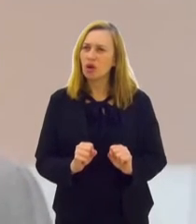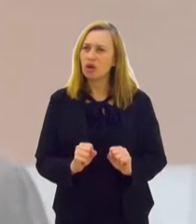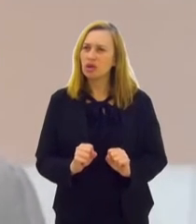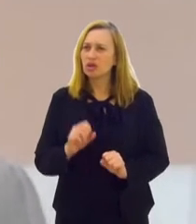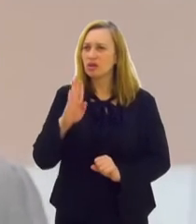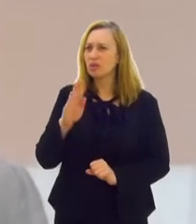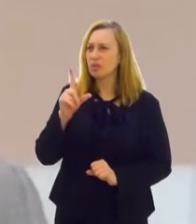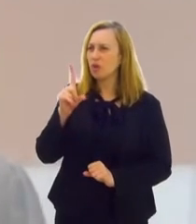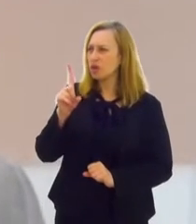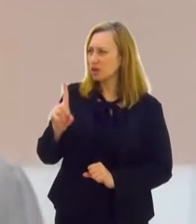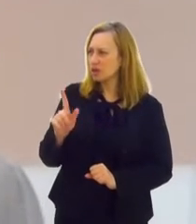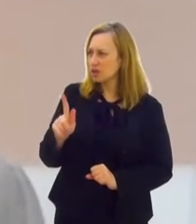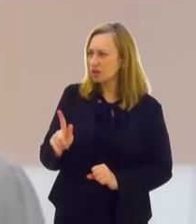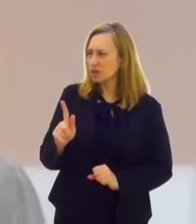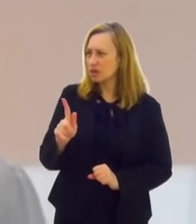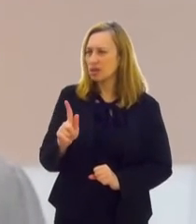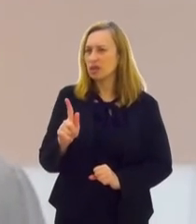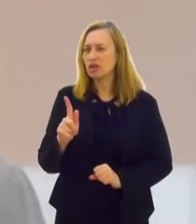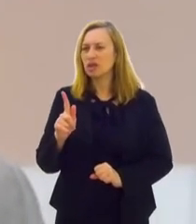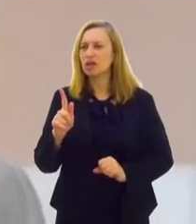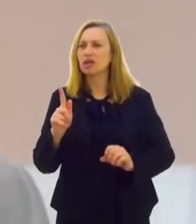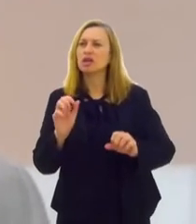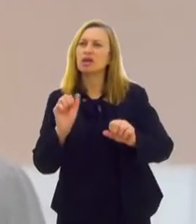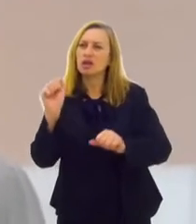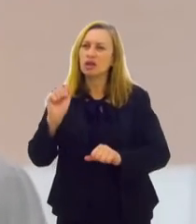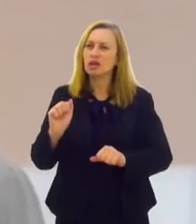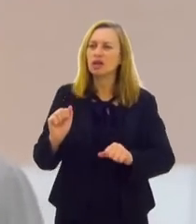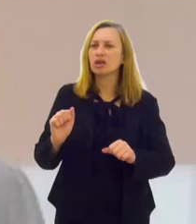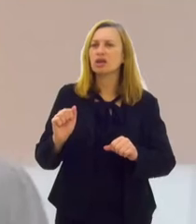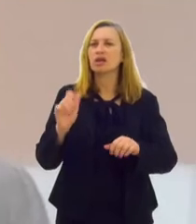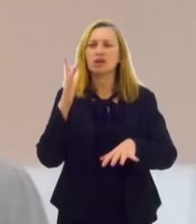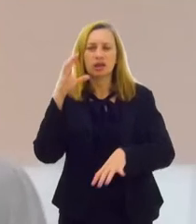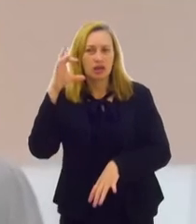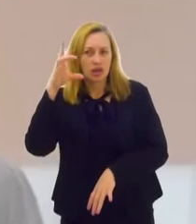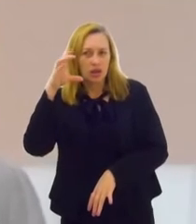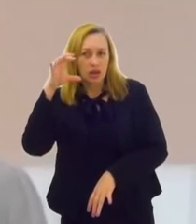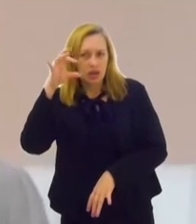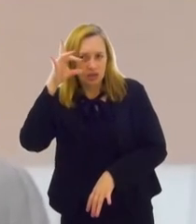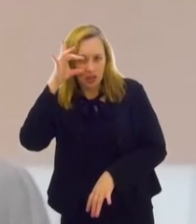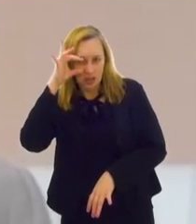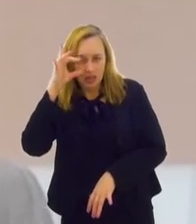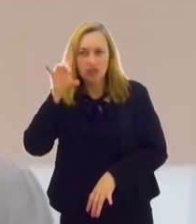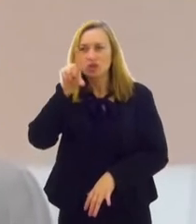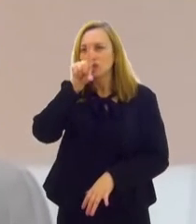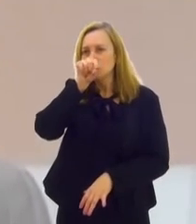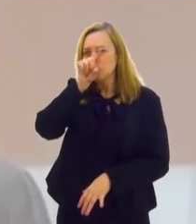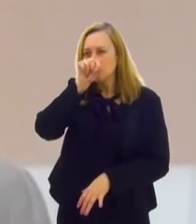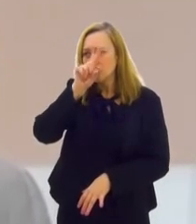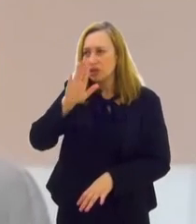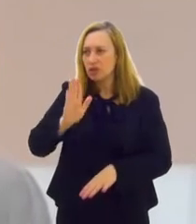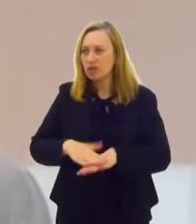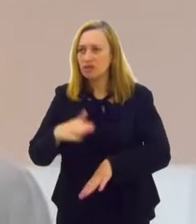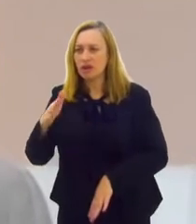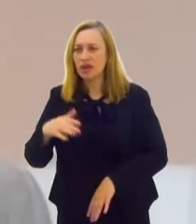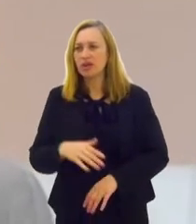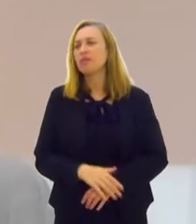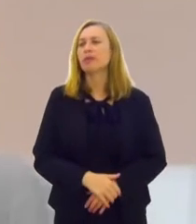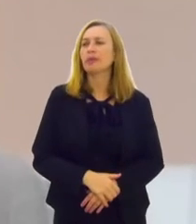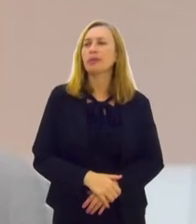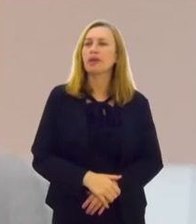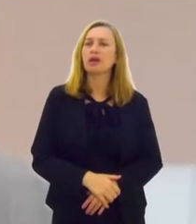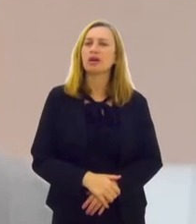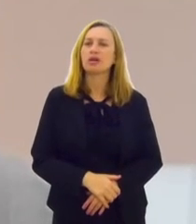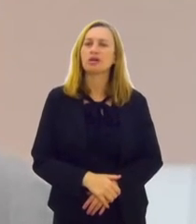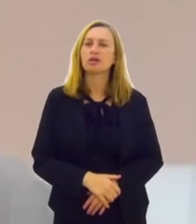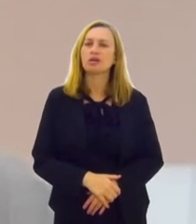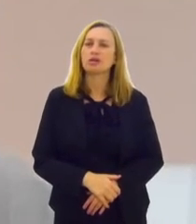em blogs, páginas na rede social, né, Facebook, Instagram, Twitter e por aí vai,